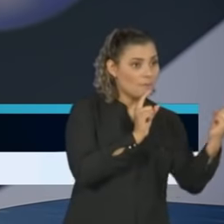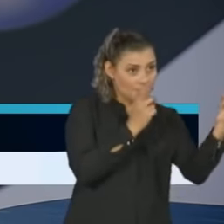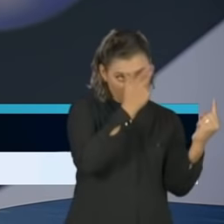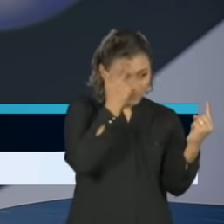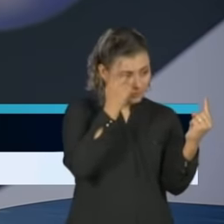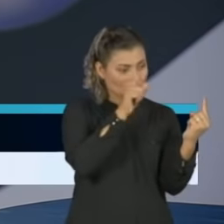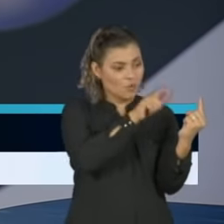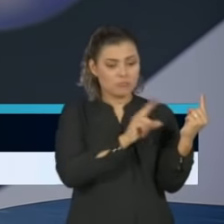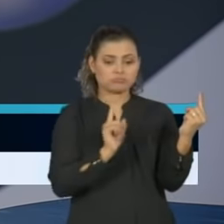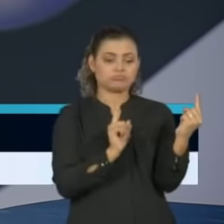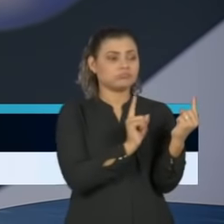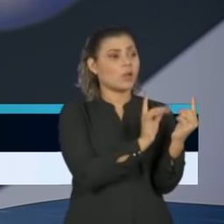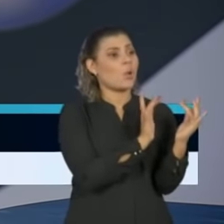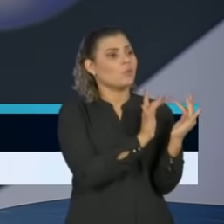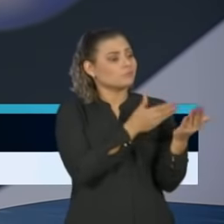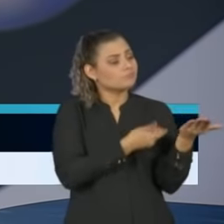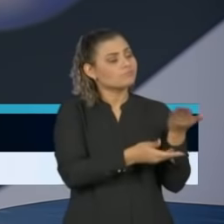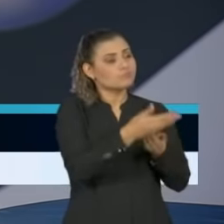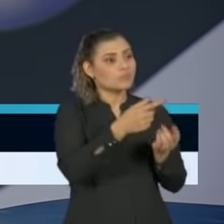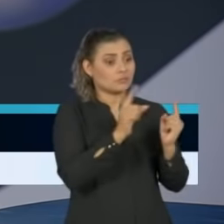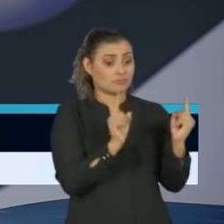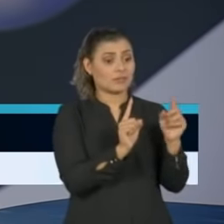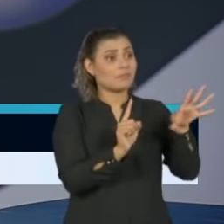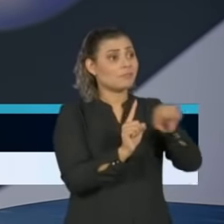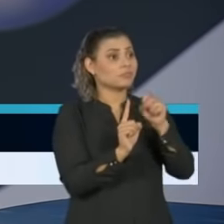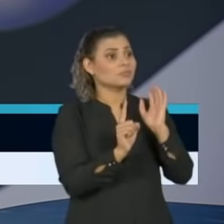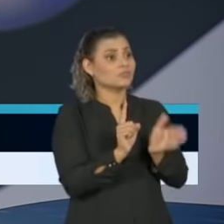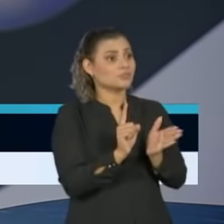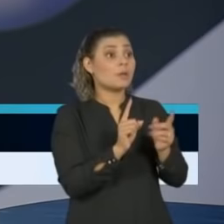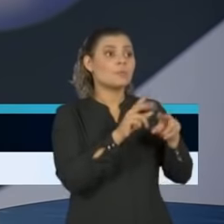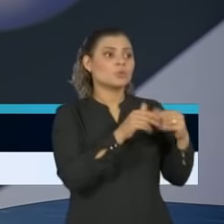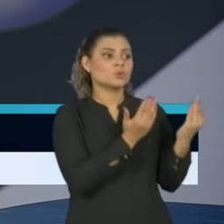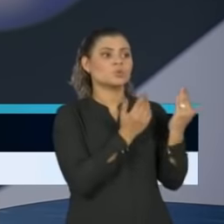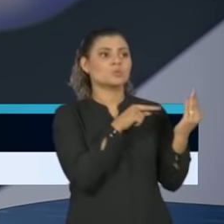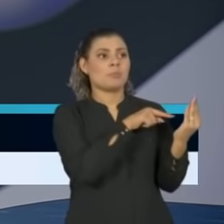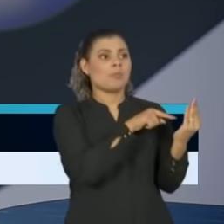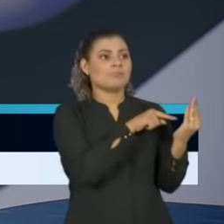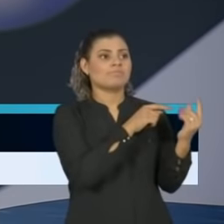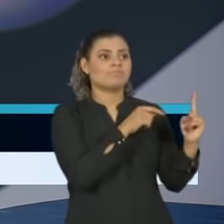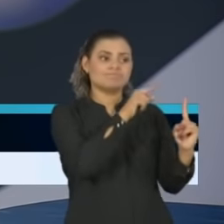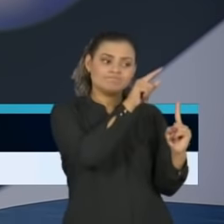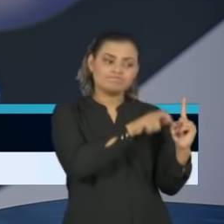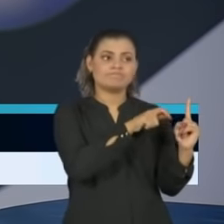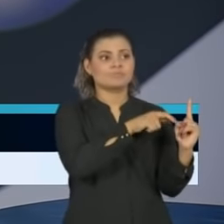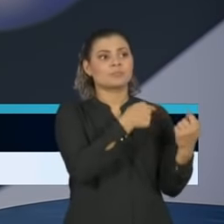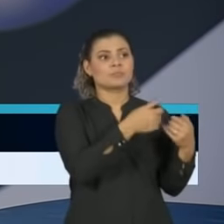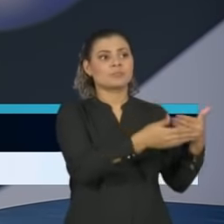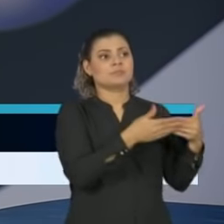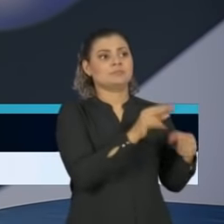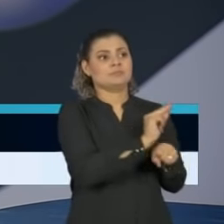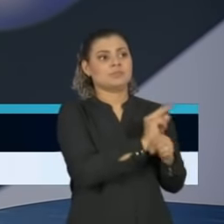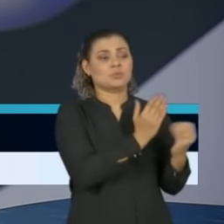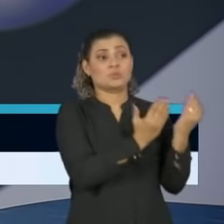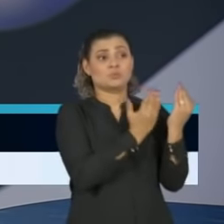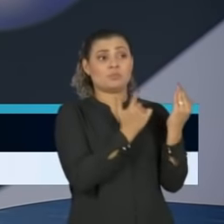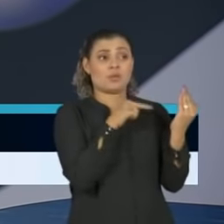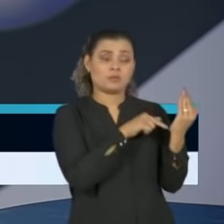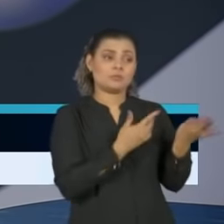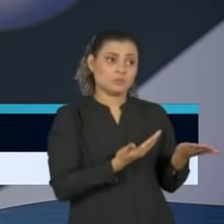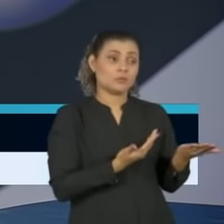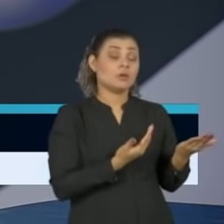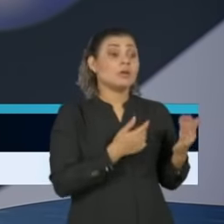porque ele teve contato com alguém. Então, esse já é um assintomático sob suspeita, porque ele tem você pode traçar um contato com alguém que você sabe que tem o vírus.